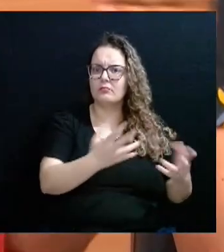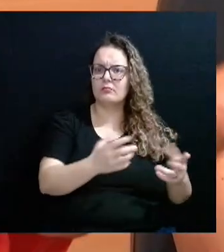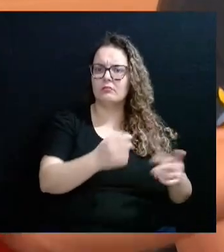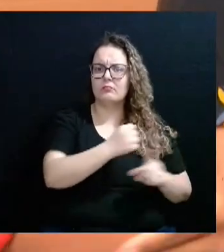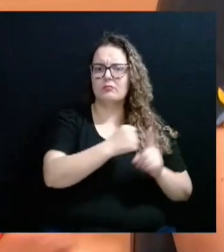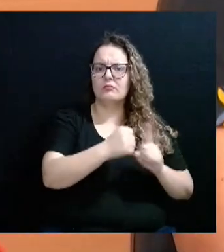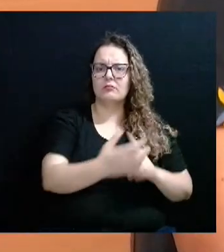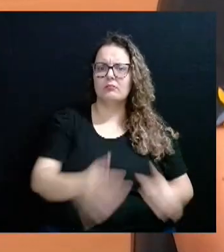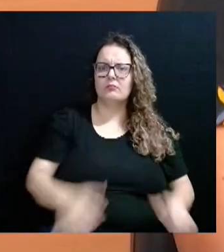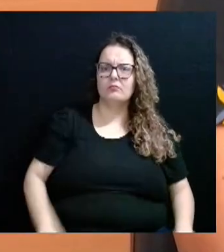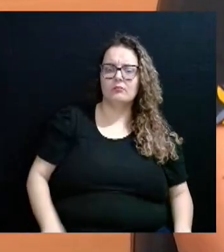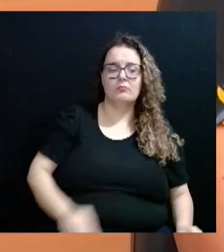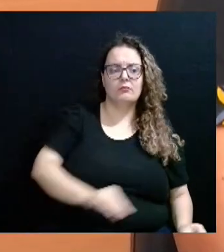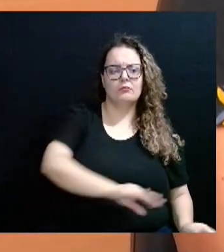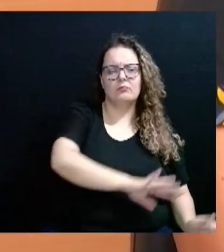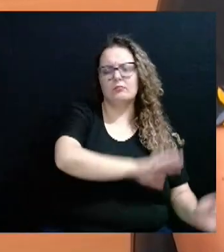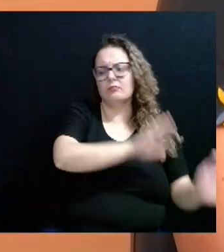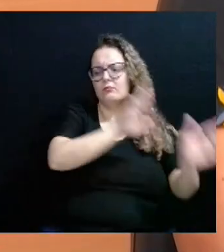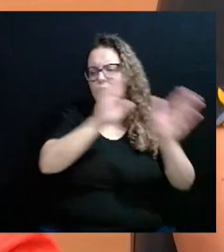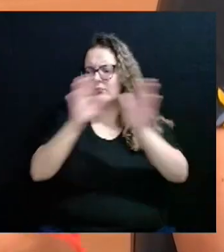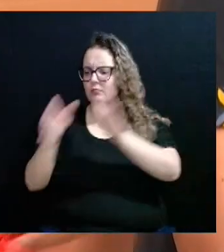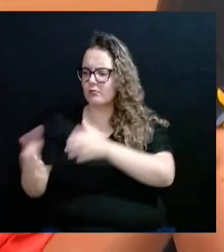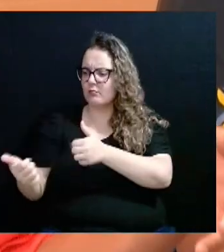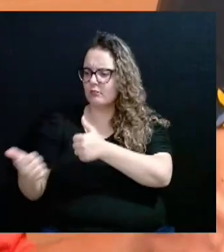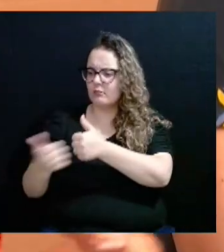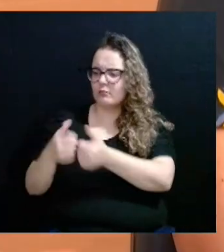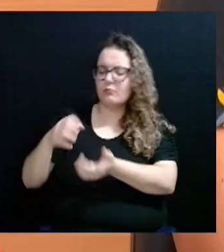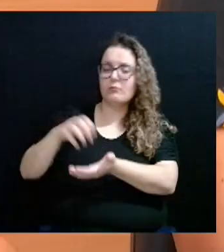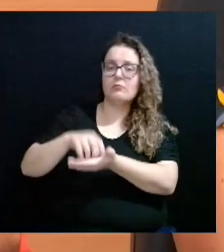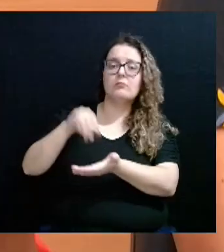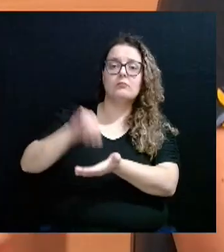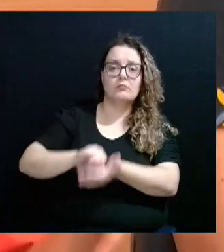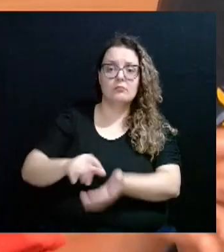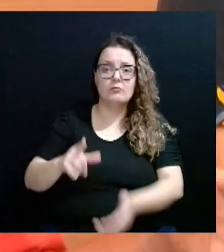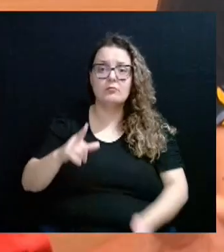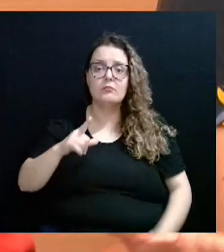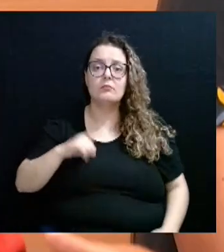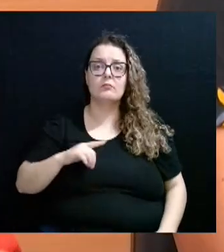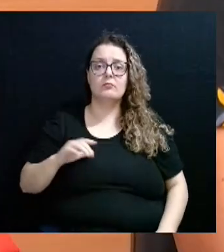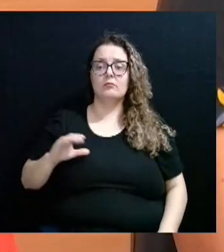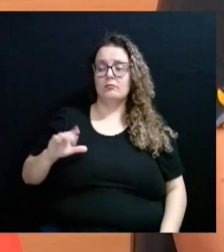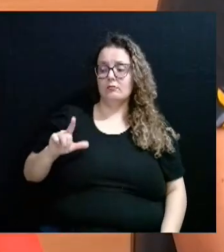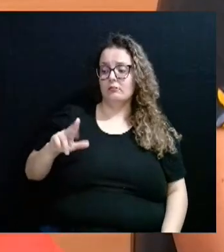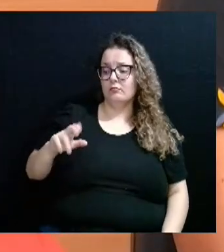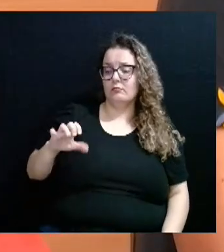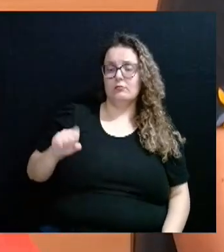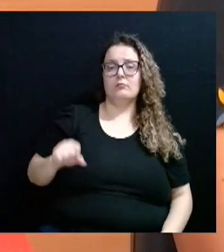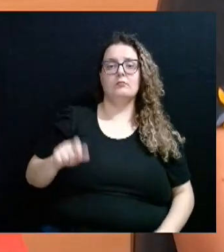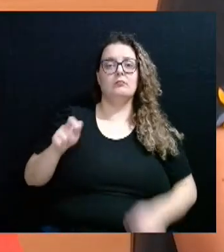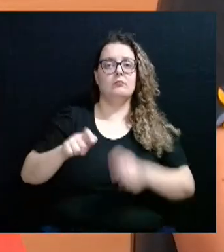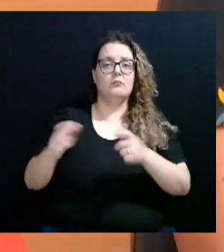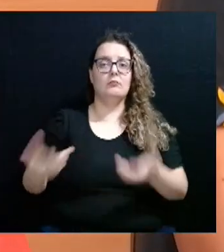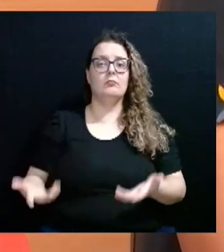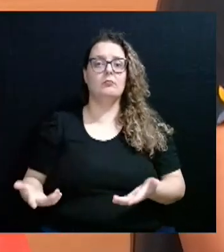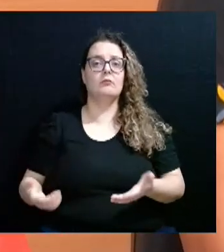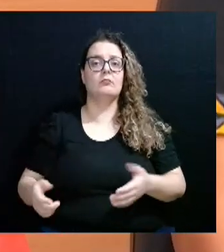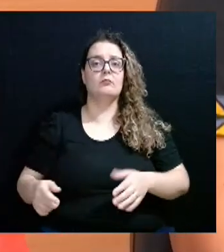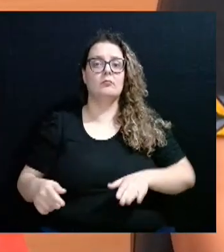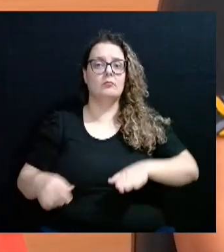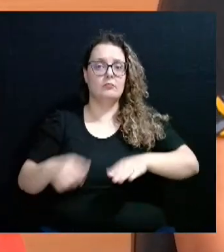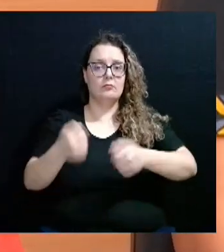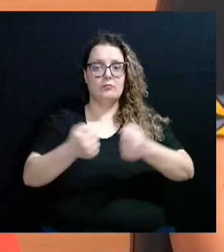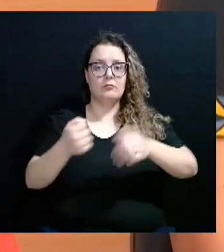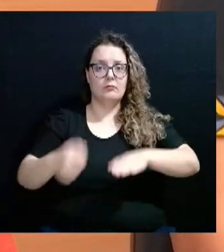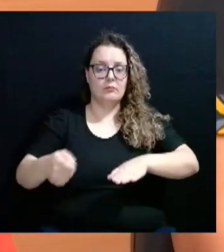para perto do centro, né, onde tem os clubes, as pessoas lavam os seus carros. Se fosse hoje em dia,